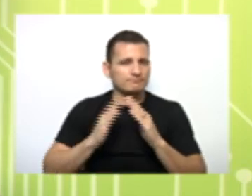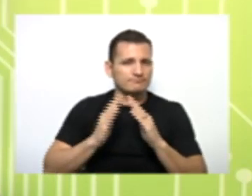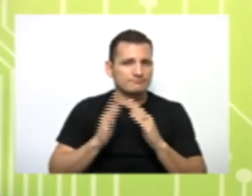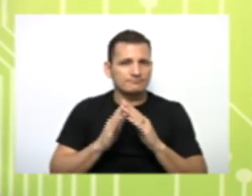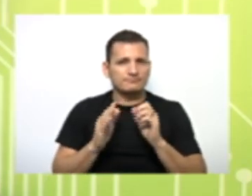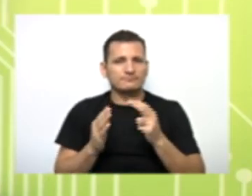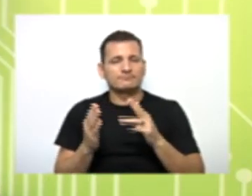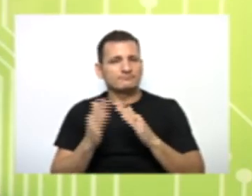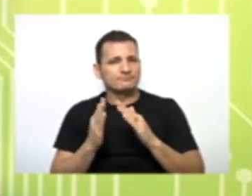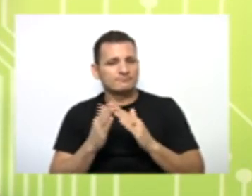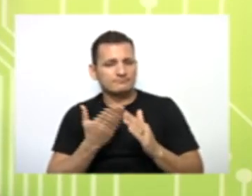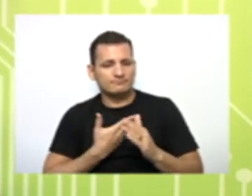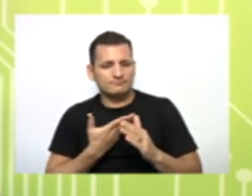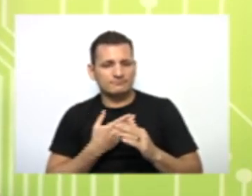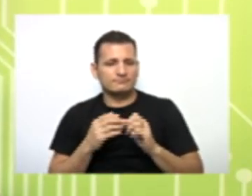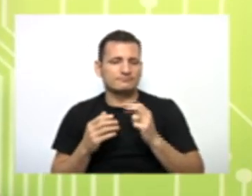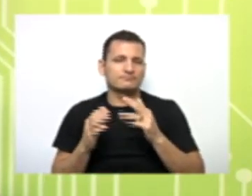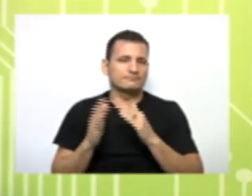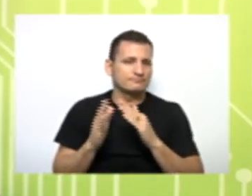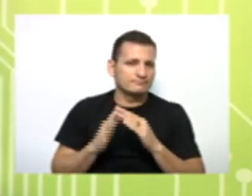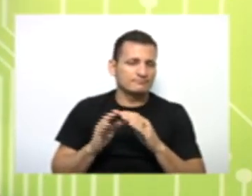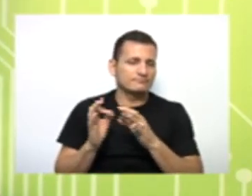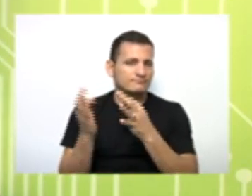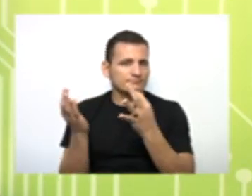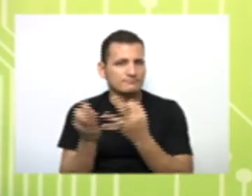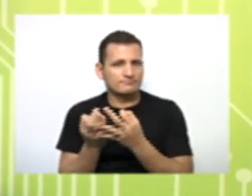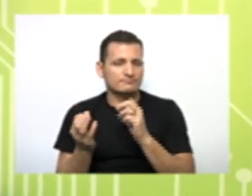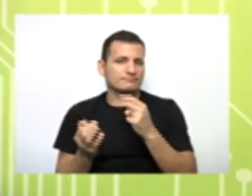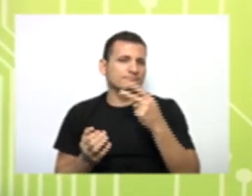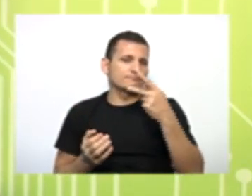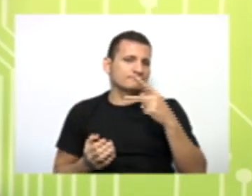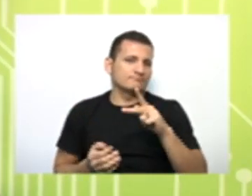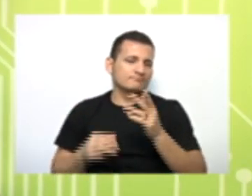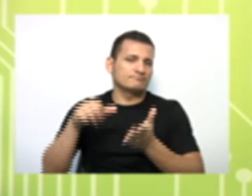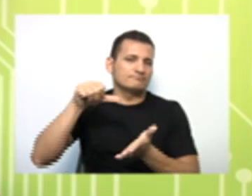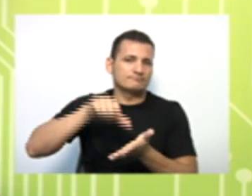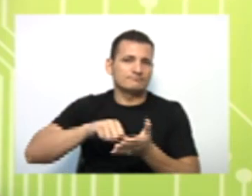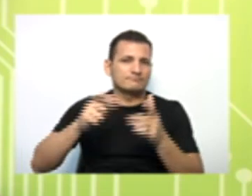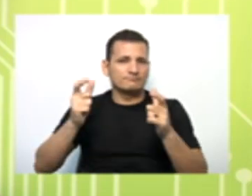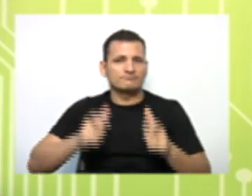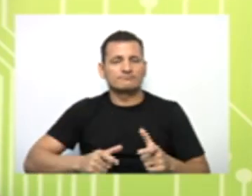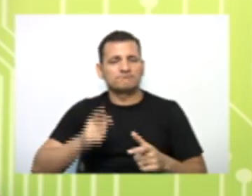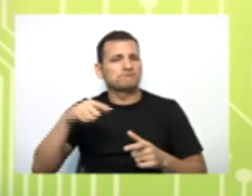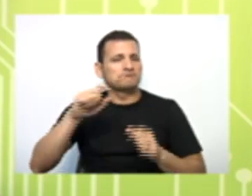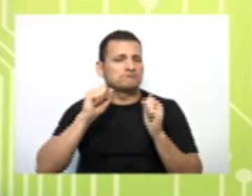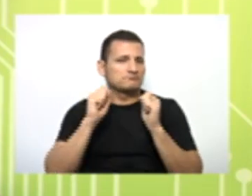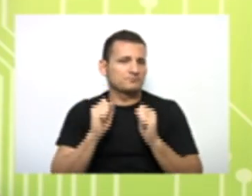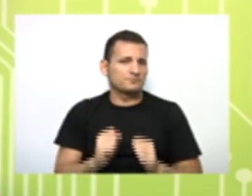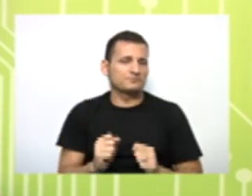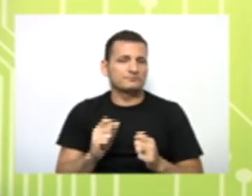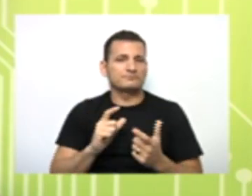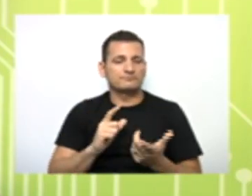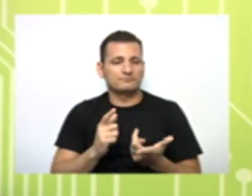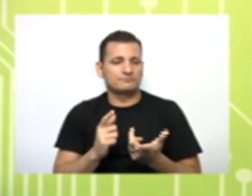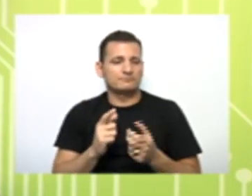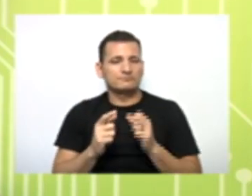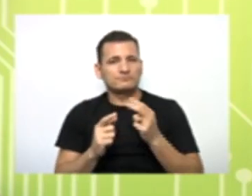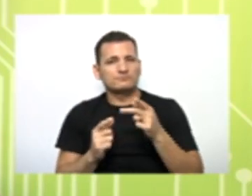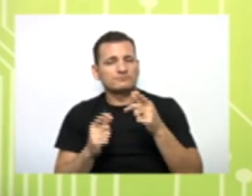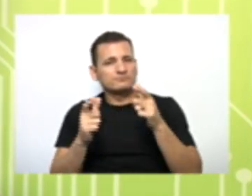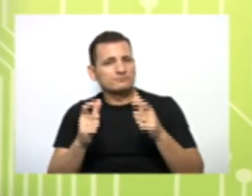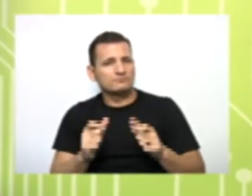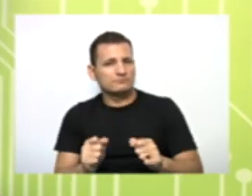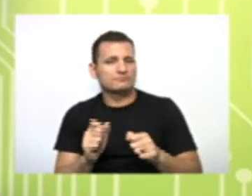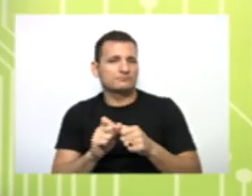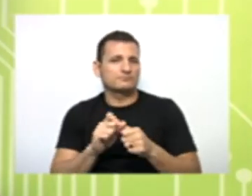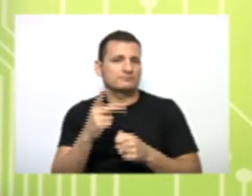casa, ou na casa do amigo, na casa do parente, enfim, ou aí no seu campus, onde você puder ter acesso e onde você puder fazer